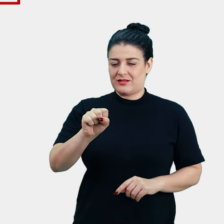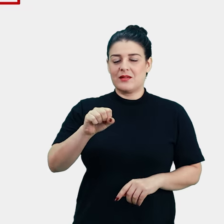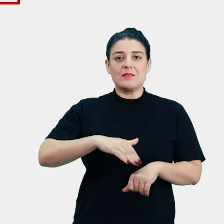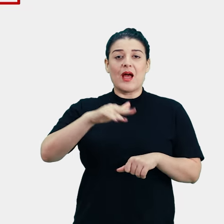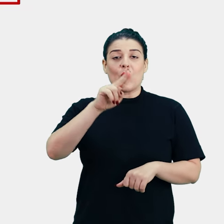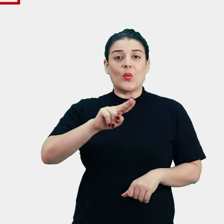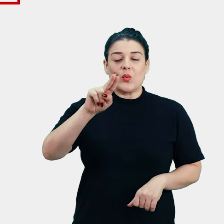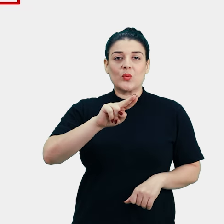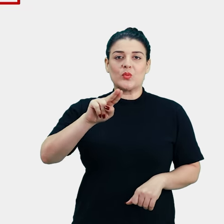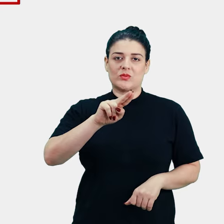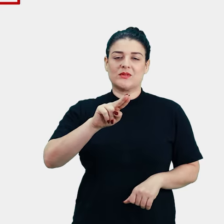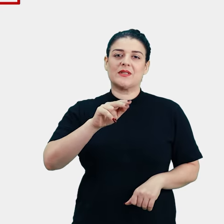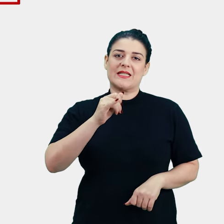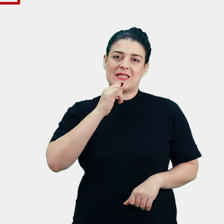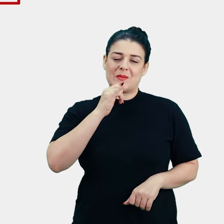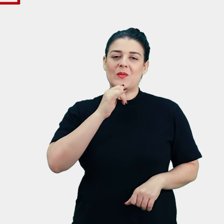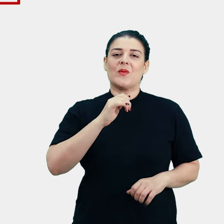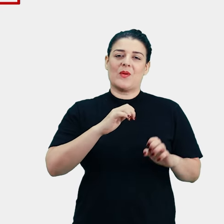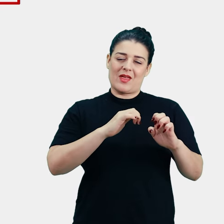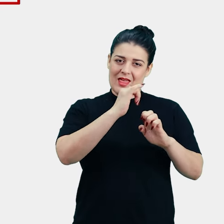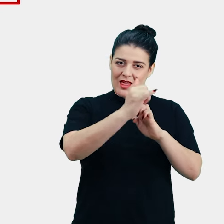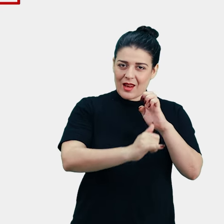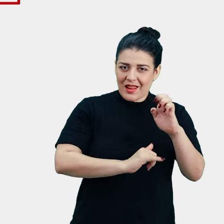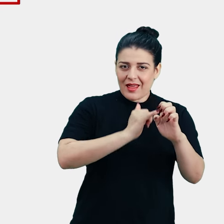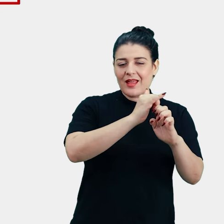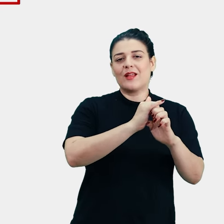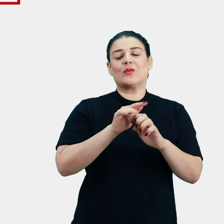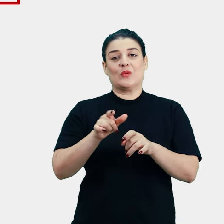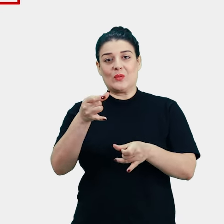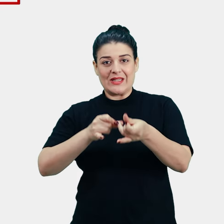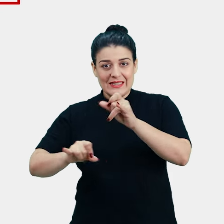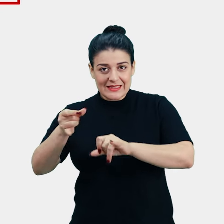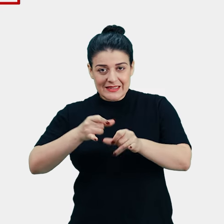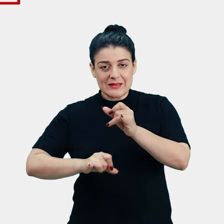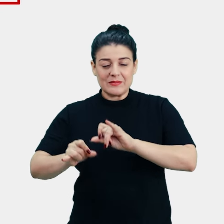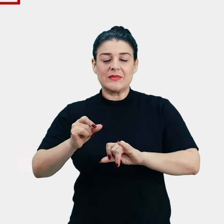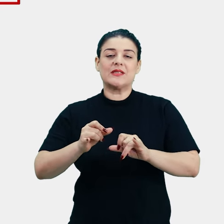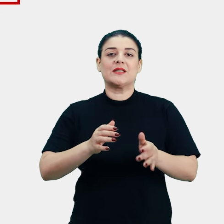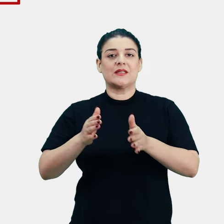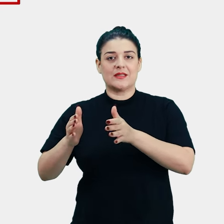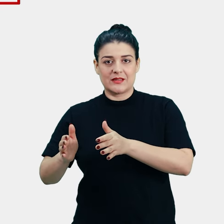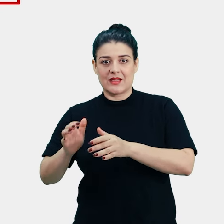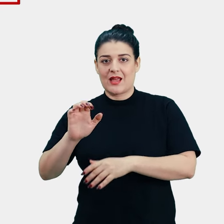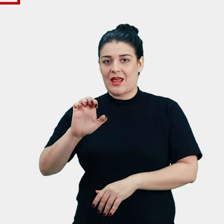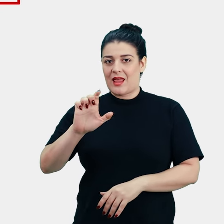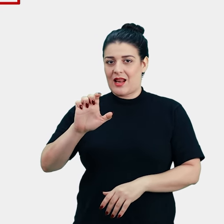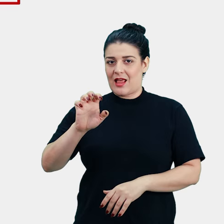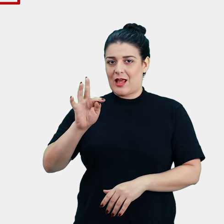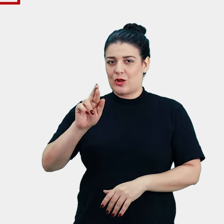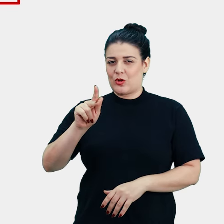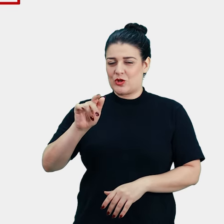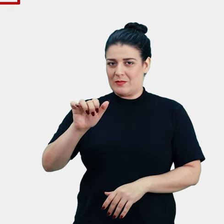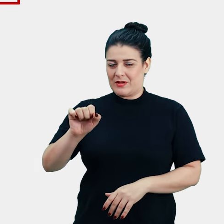mais utilizadas, como a ionização por elétron, a ionização química, a ionização por eletrospray,